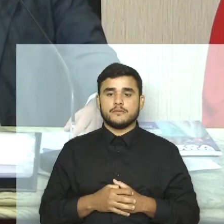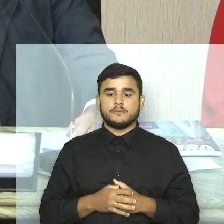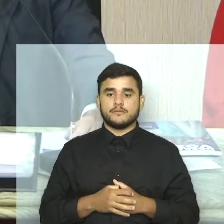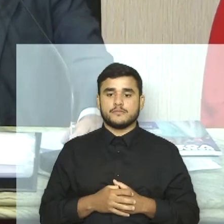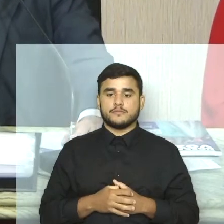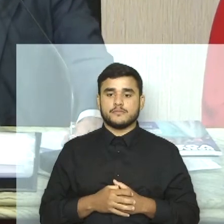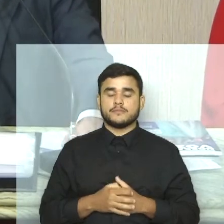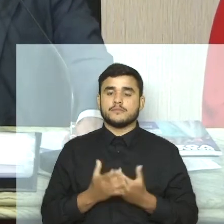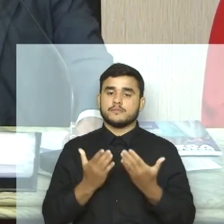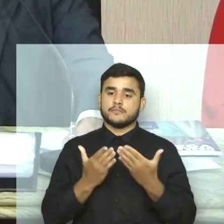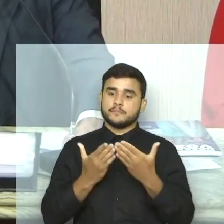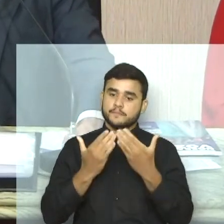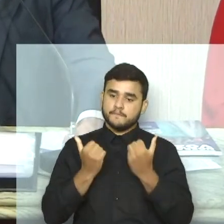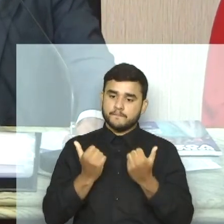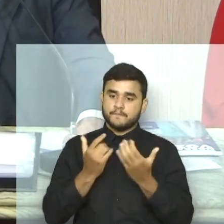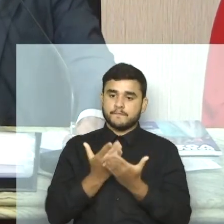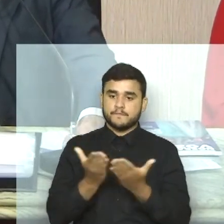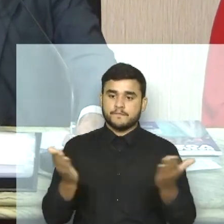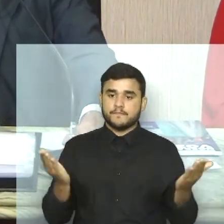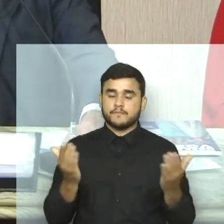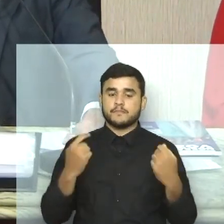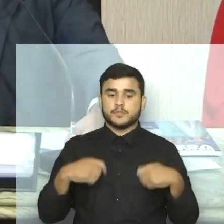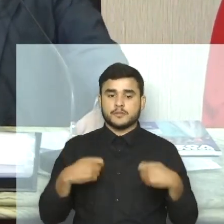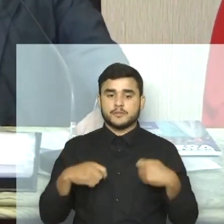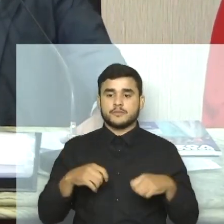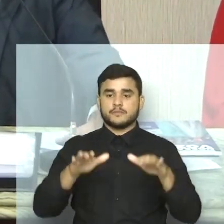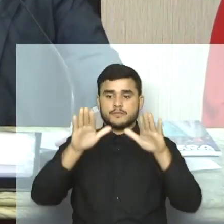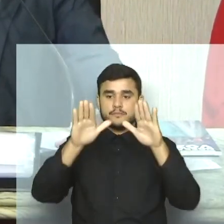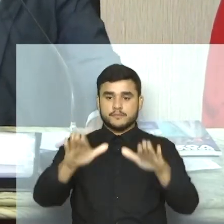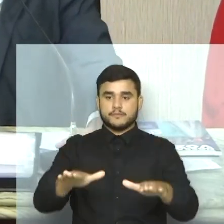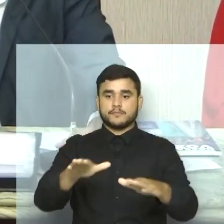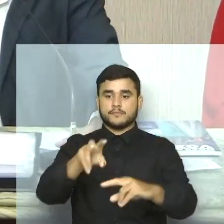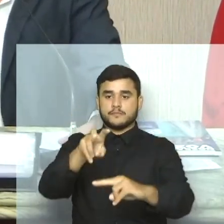peço a todos que retornem aí aos seus lugares.